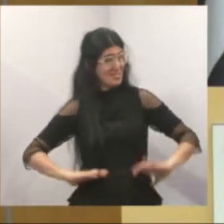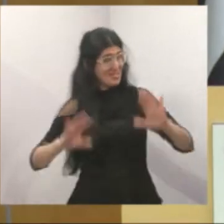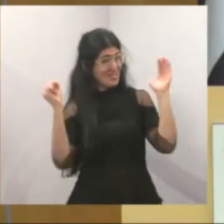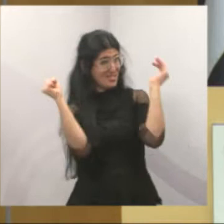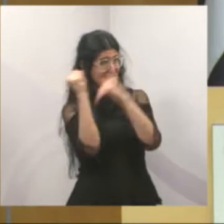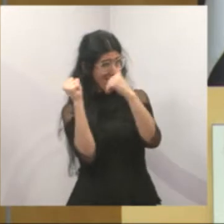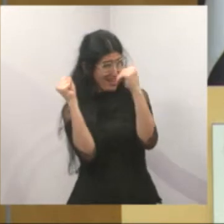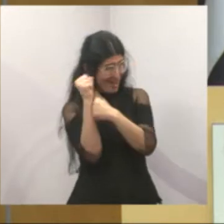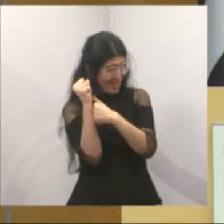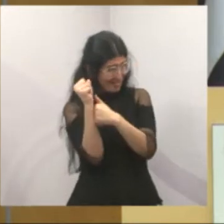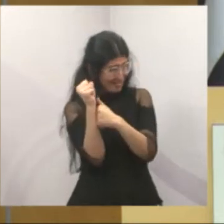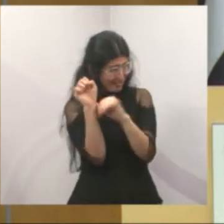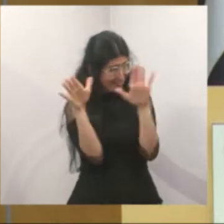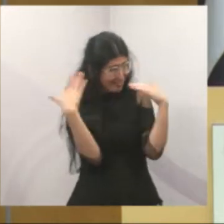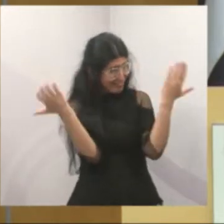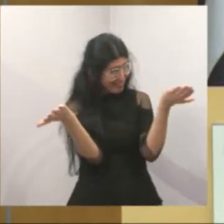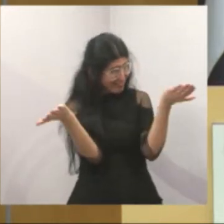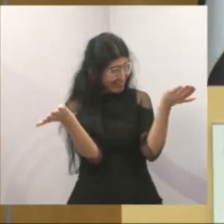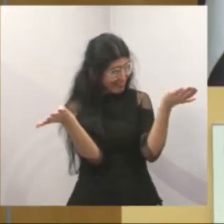questão é o seguinte,